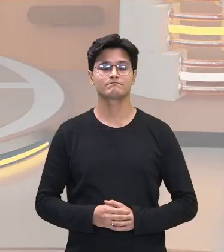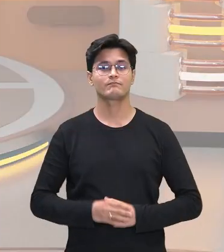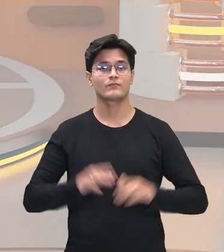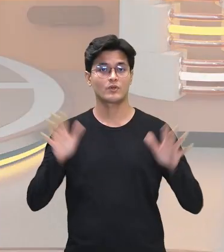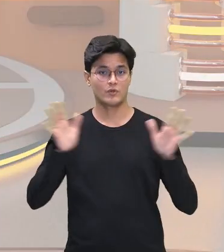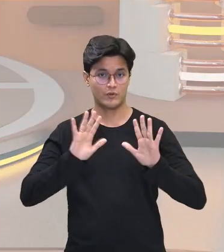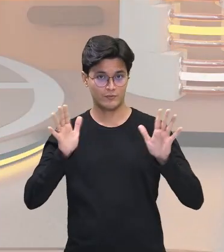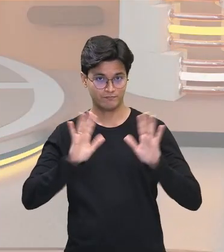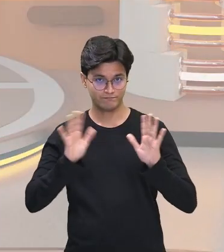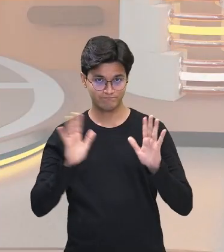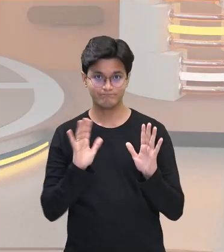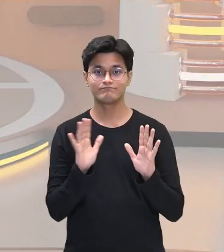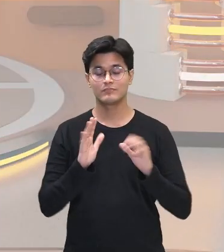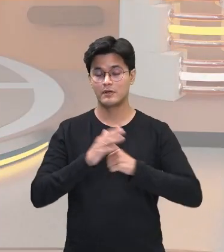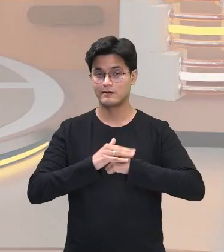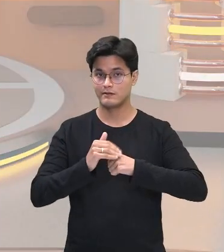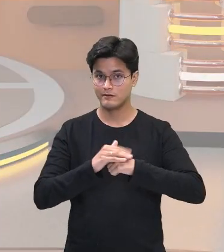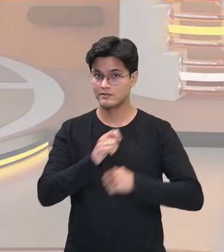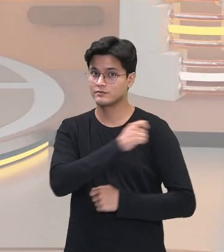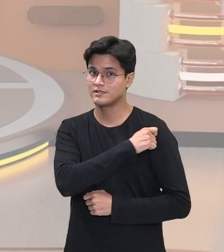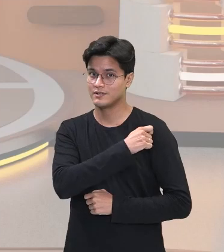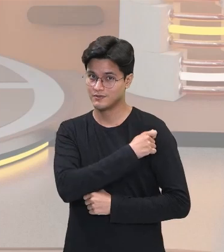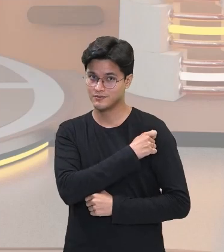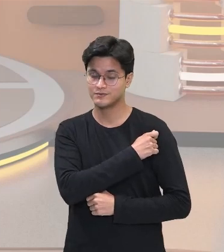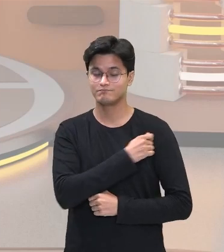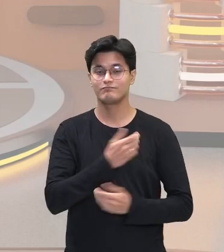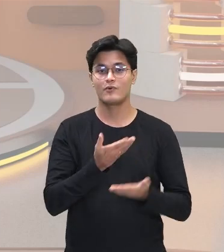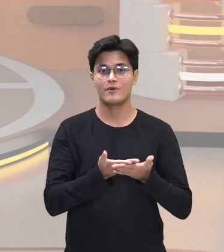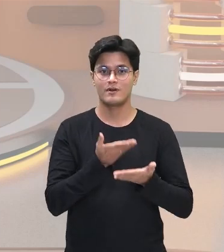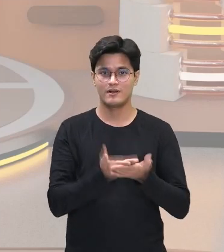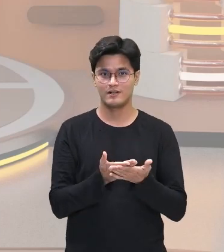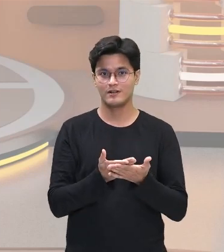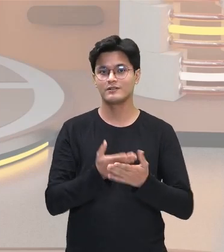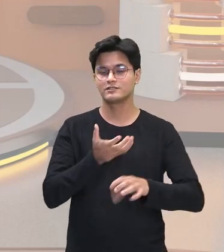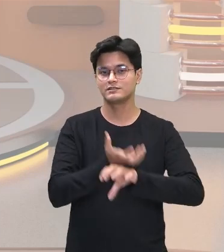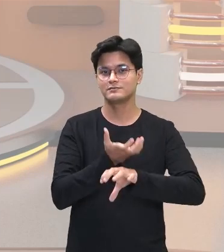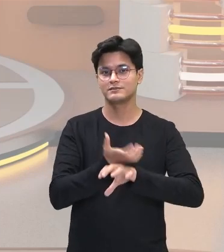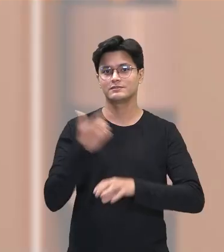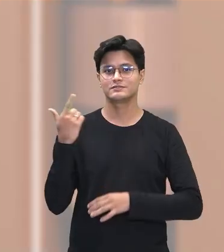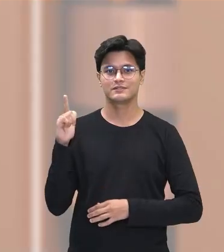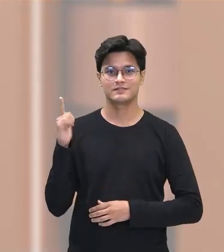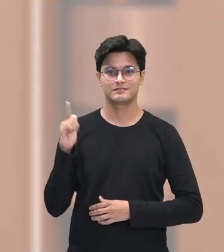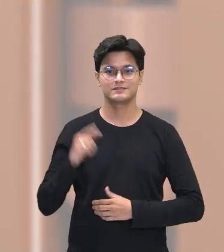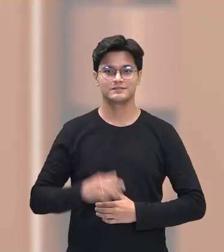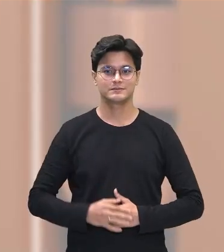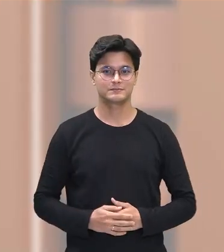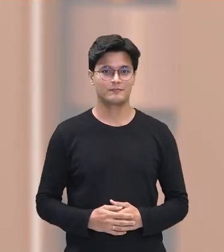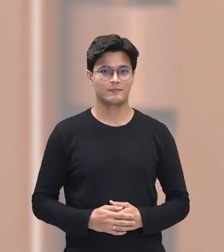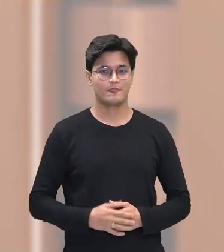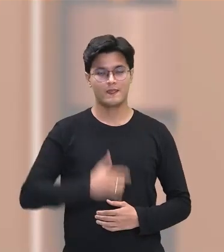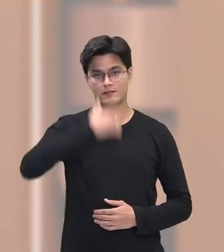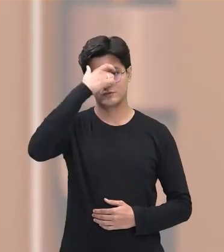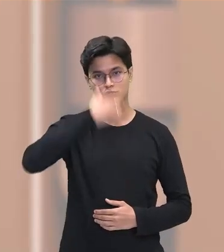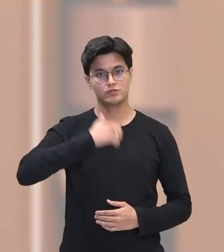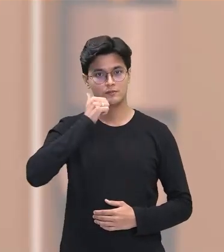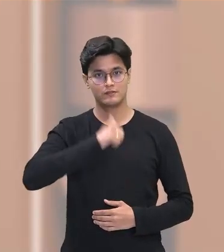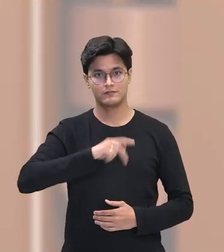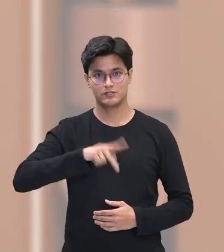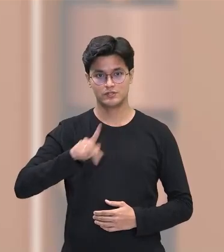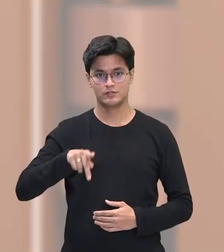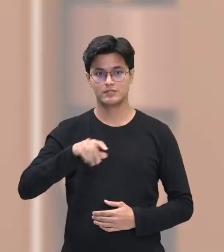Olá, caríssimos alunos! Vamos lá para mais uma aula do nosso componente de Geografia? Eu sou a professora